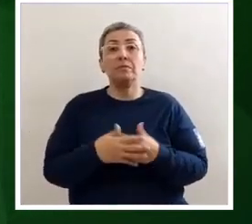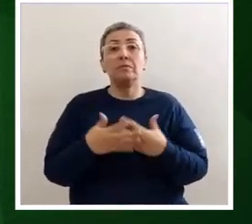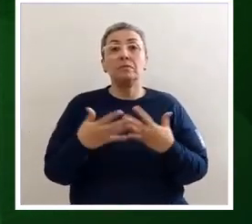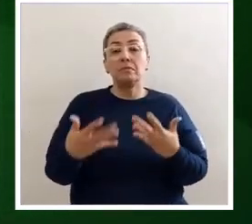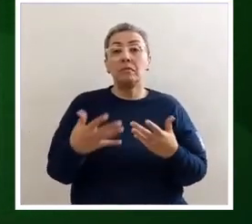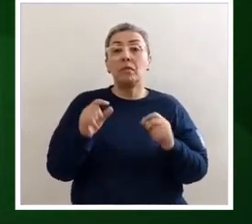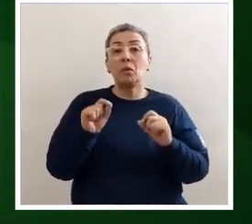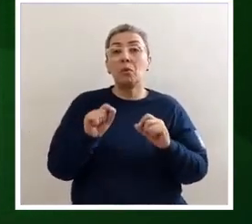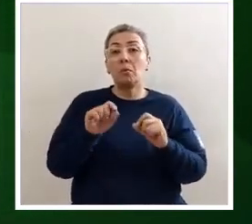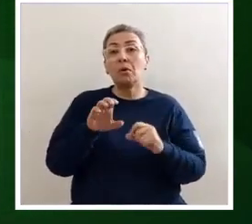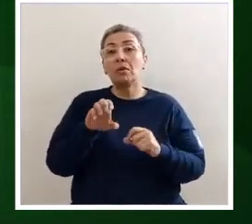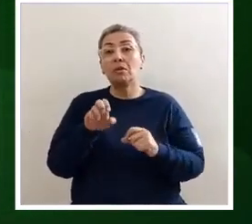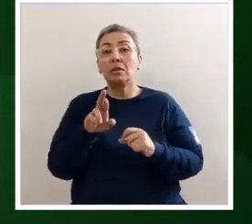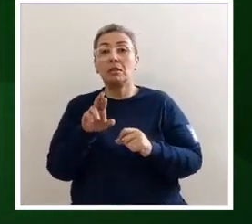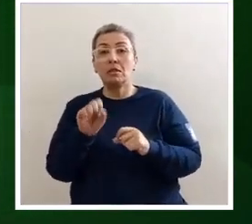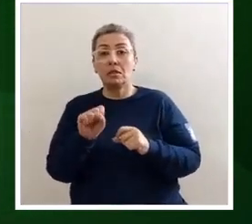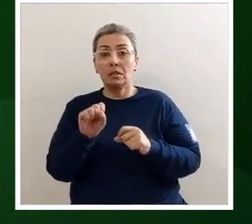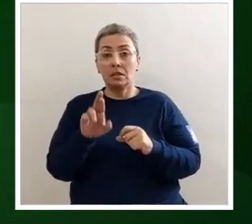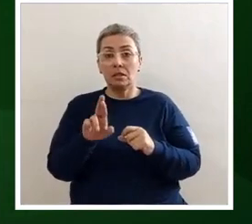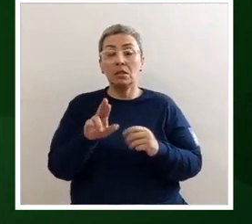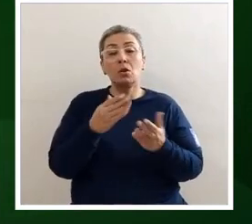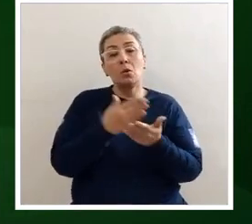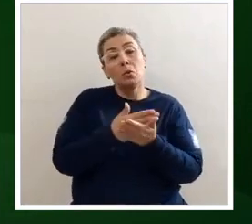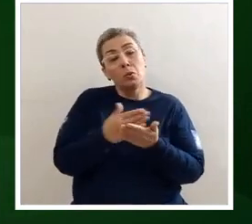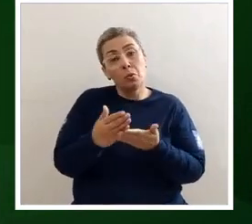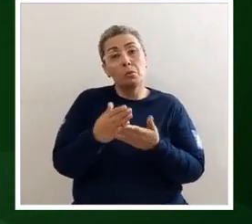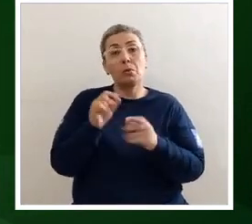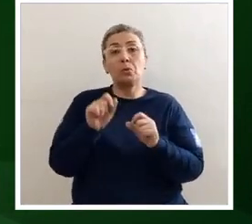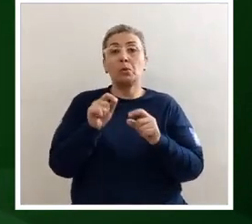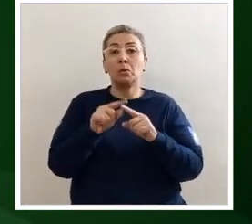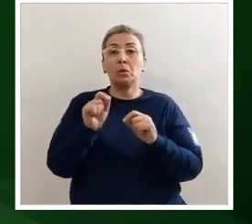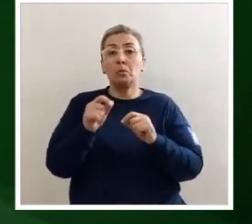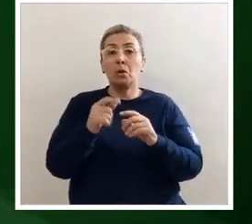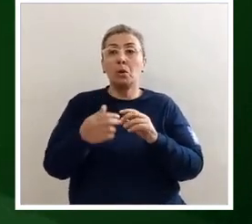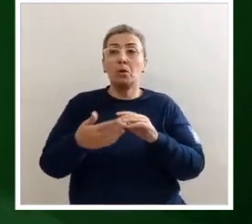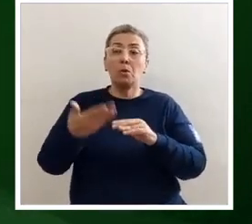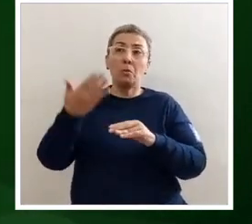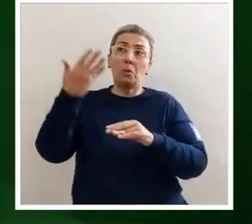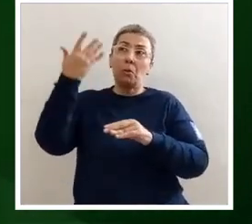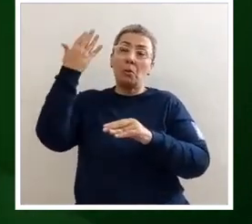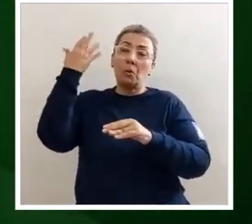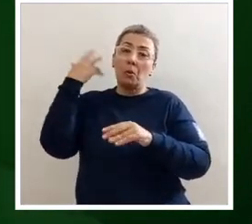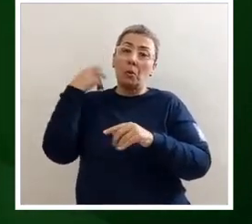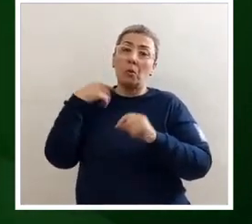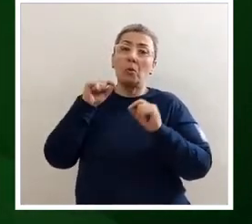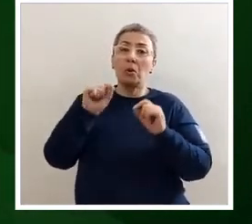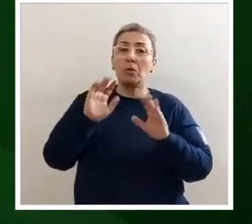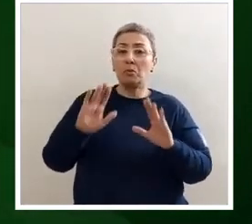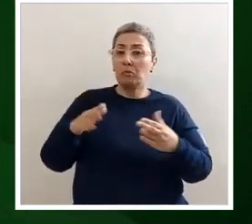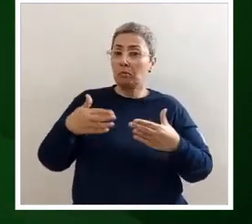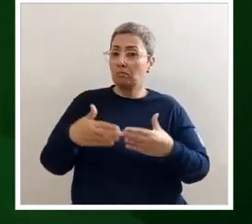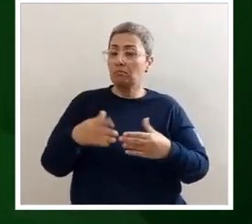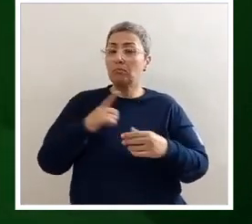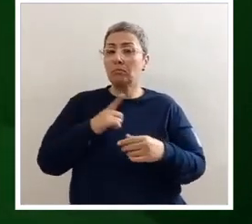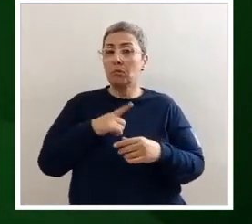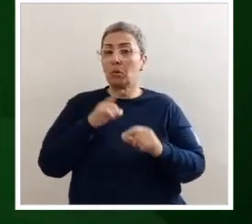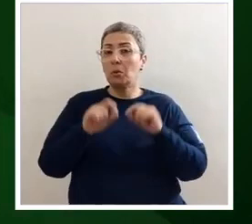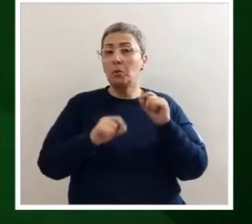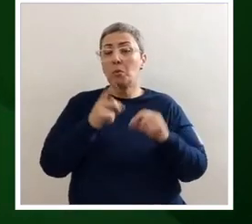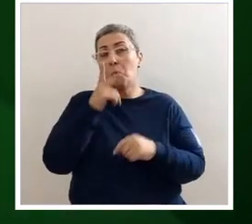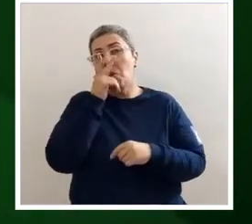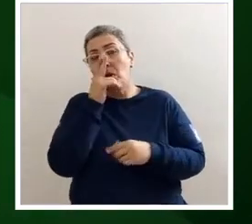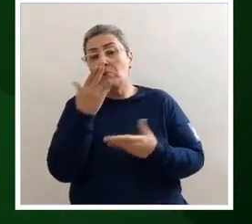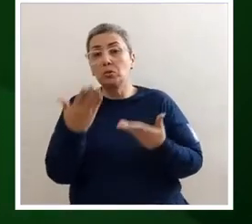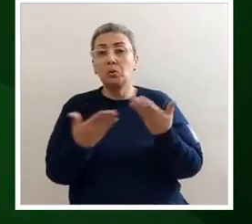como César iniciou fazendo uma retrospectiva do que já foi o fórum eu acho que